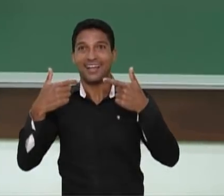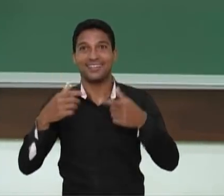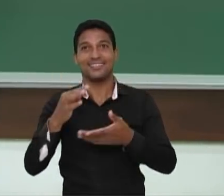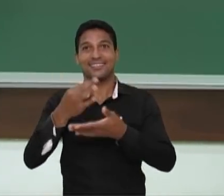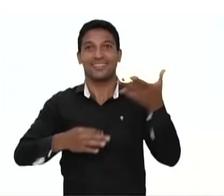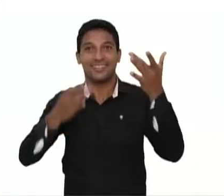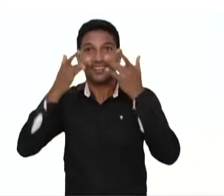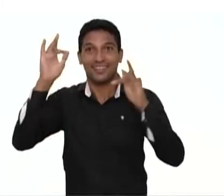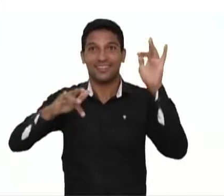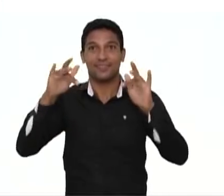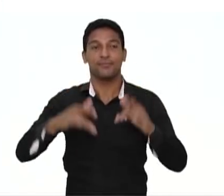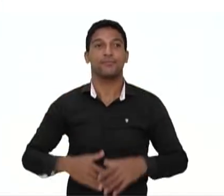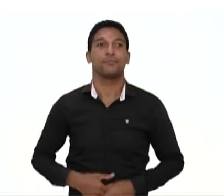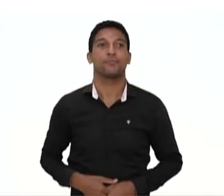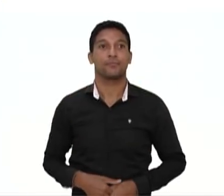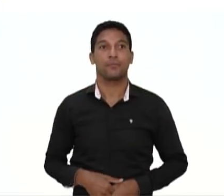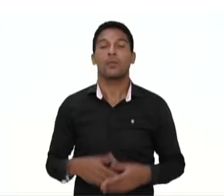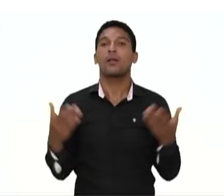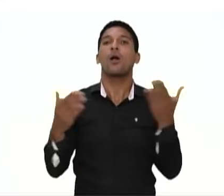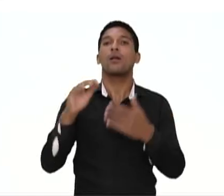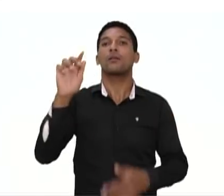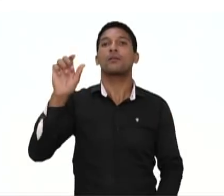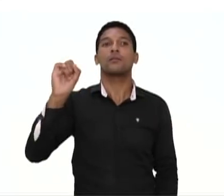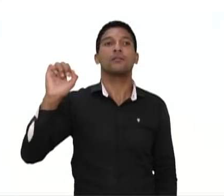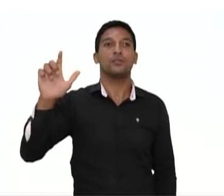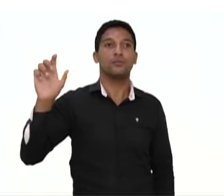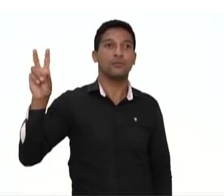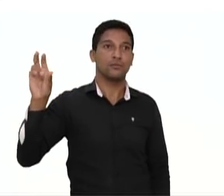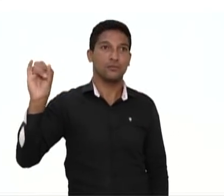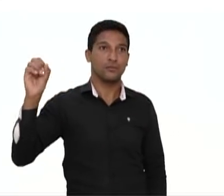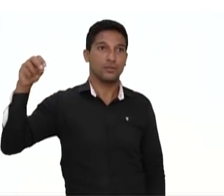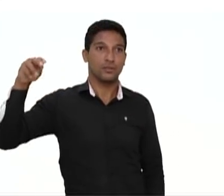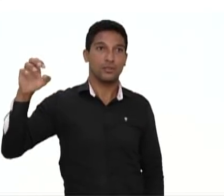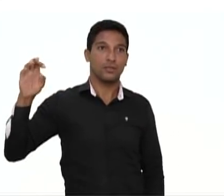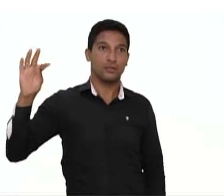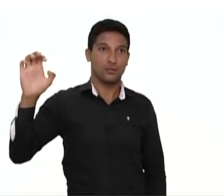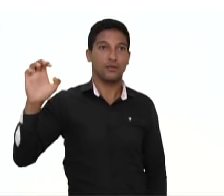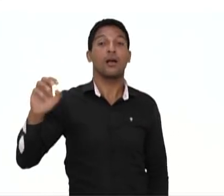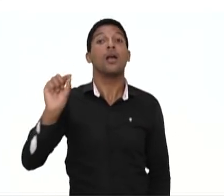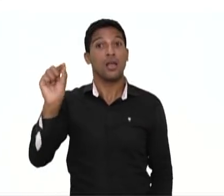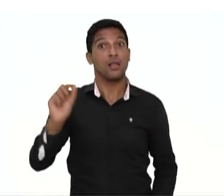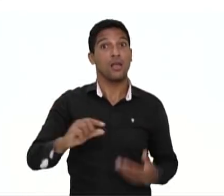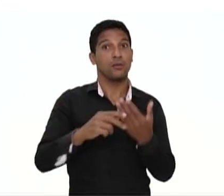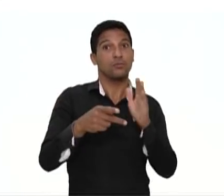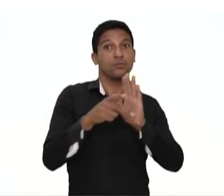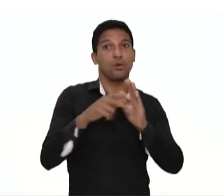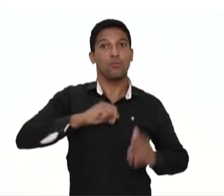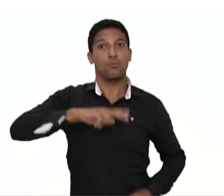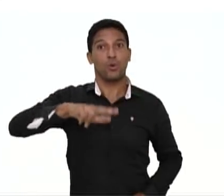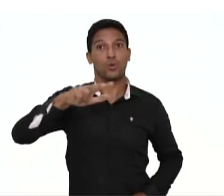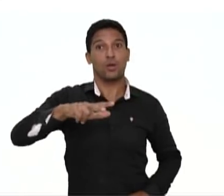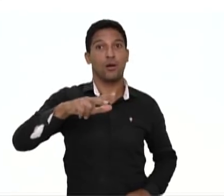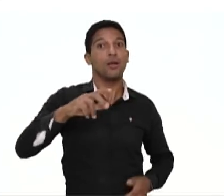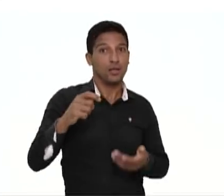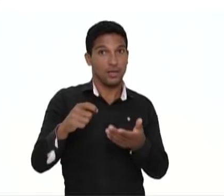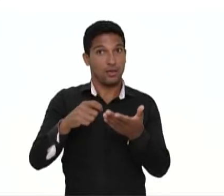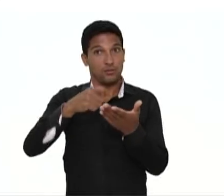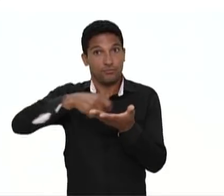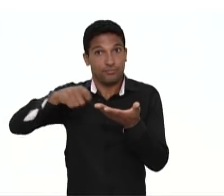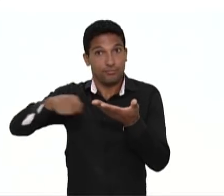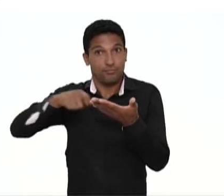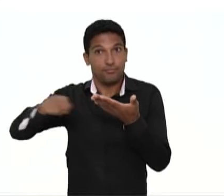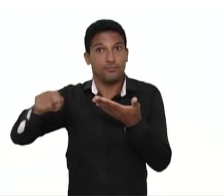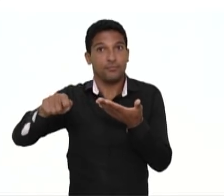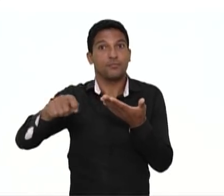Gil Vicente, né? Português, escritor. Aqui uma estátua desse artista. Esse escritor, ele